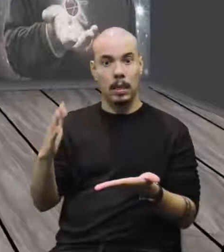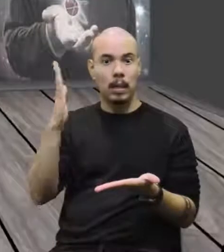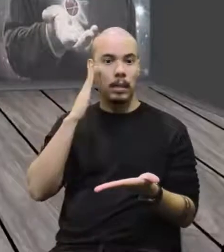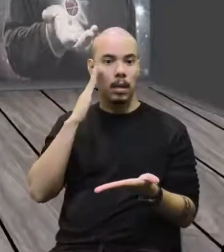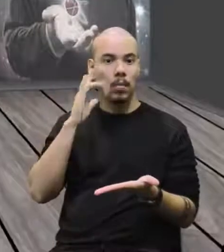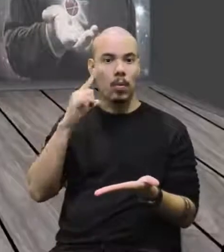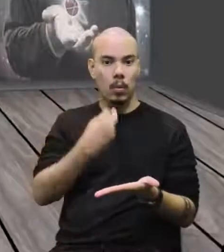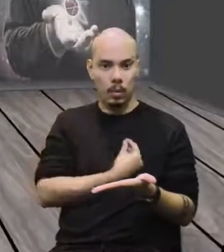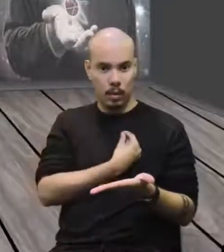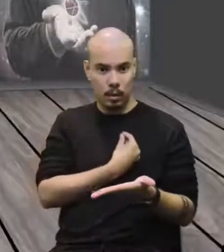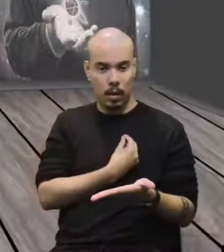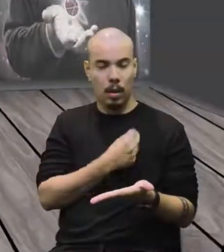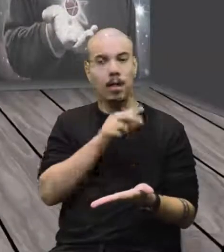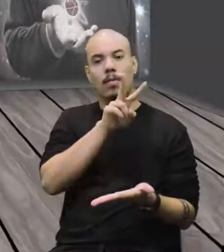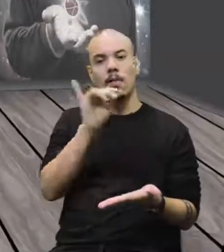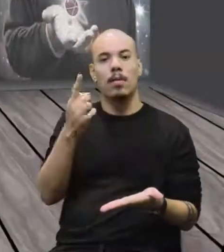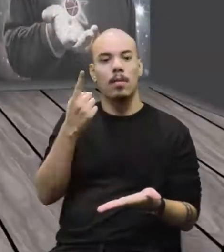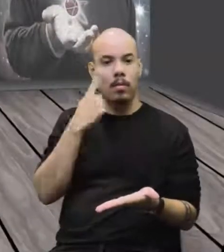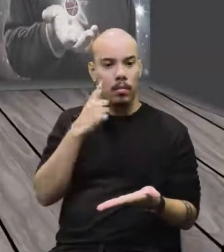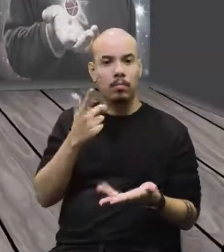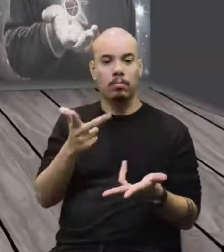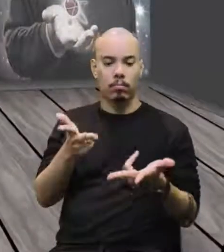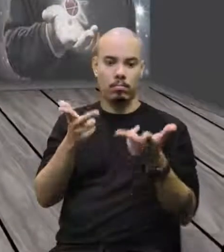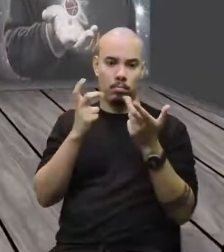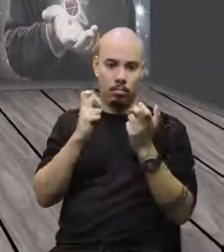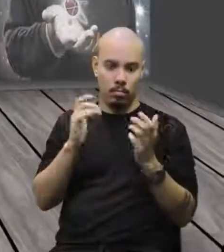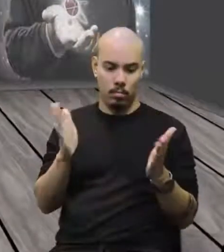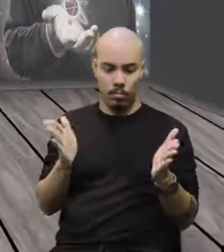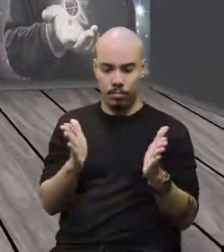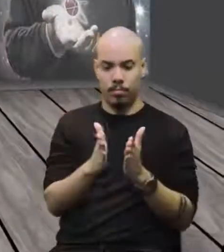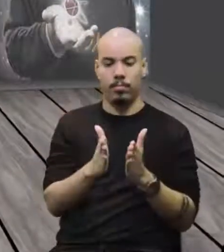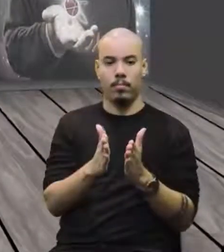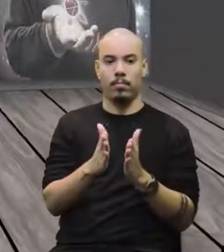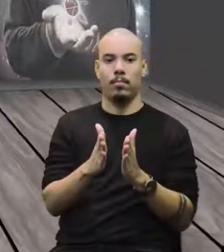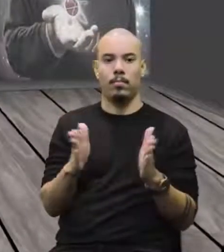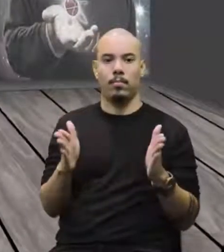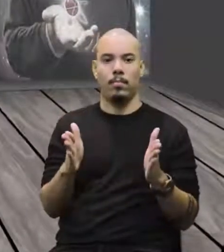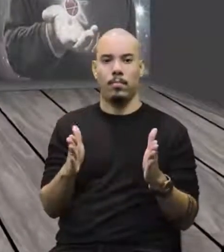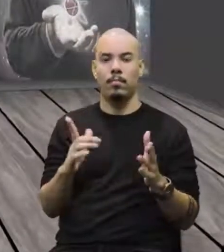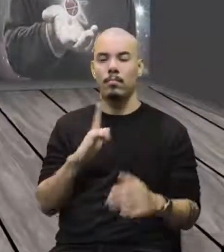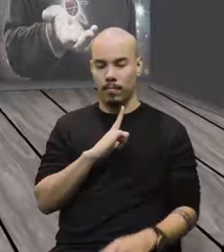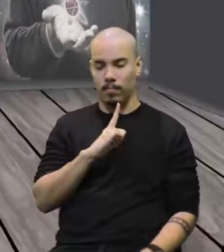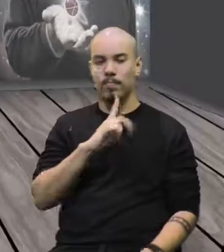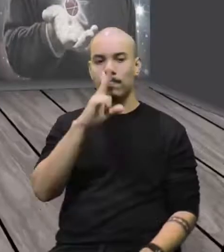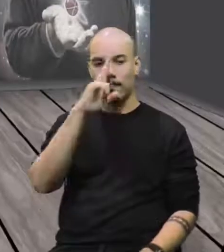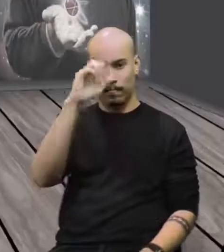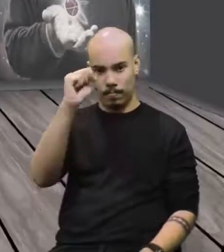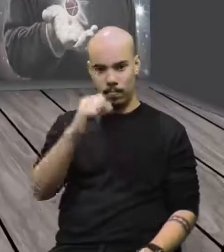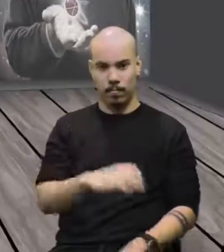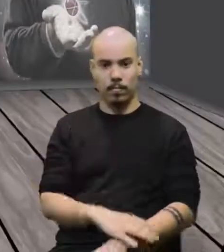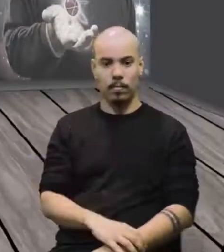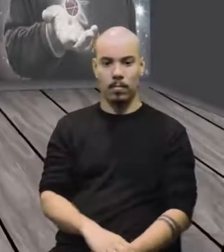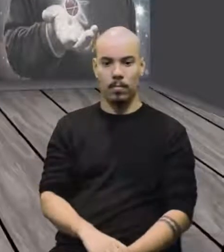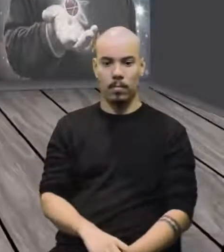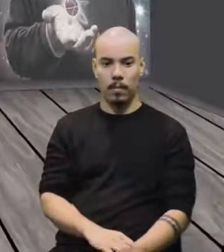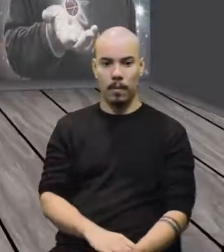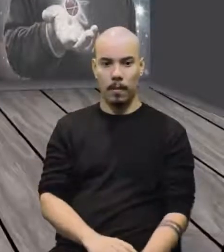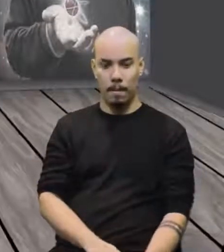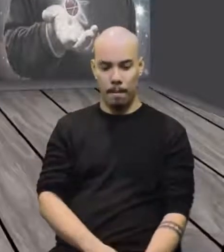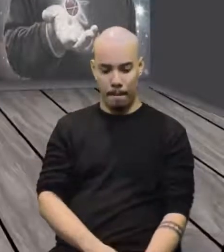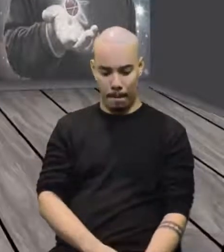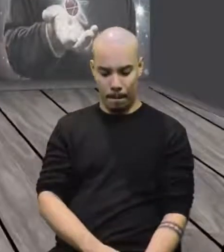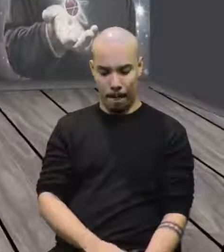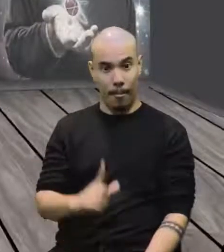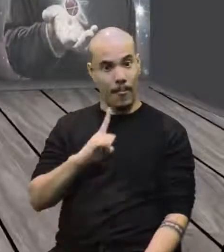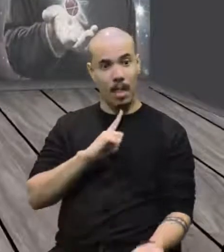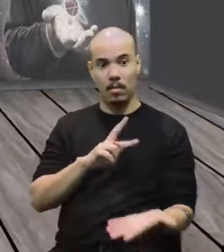onde vai... Que aí você pode perceber. Isso. Você consegue perceber que tem umas diferenças. Tem várias pode aparecer formas. ali ou não, né?